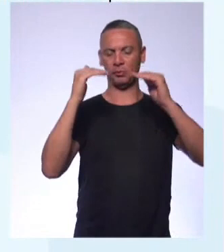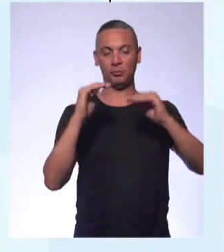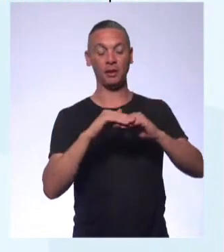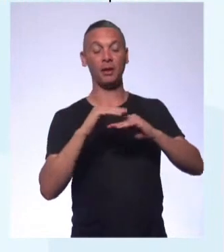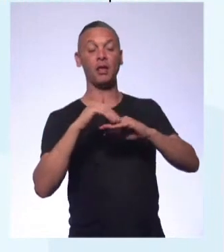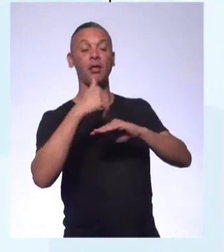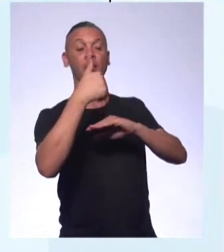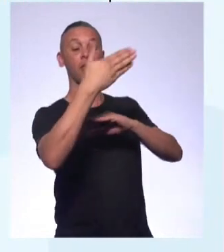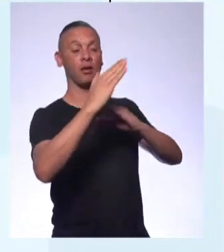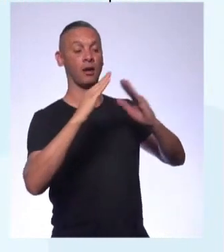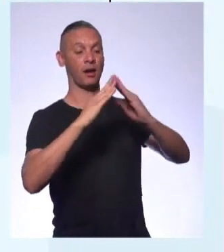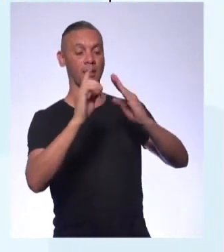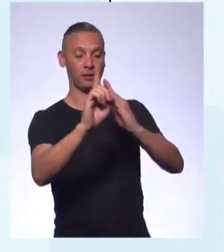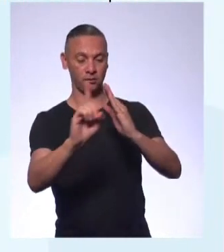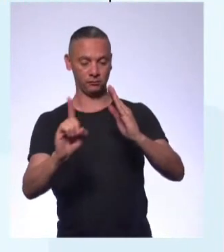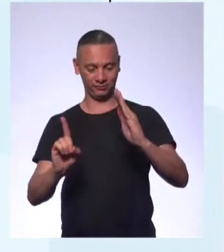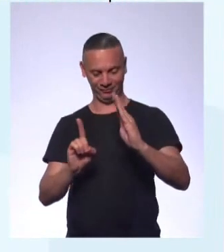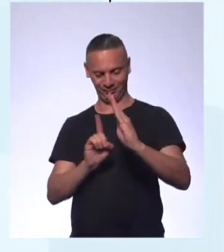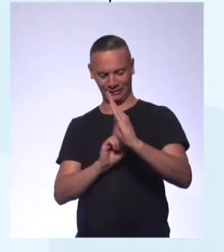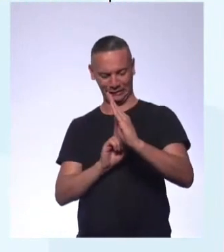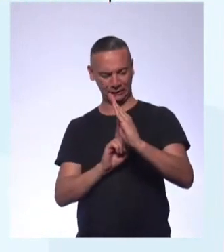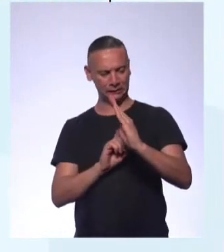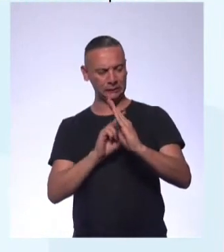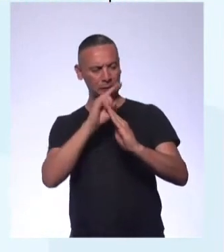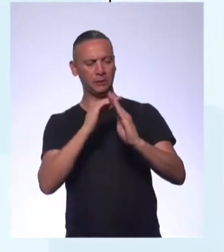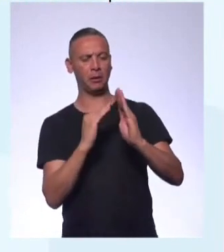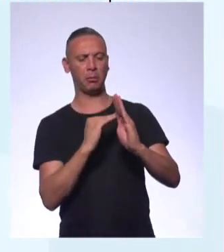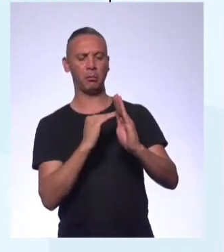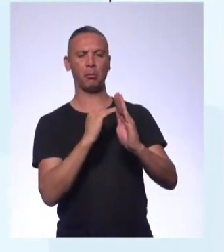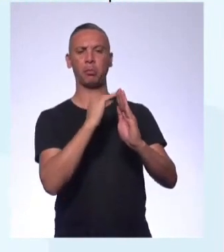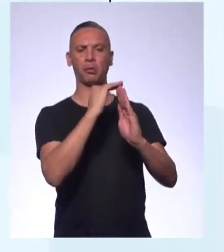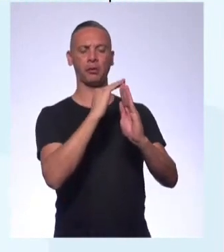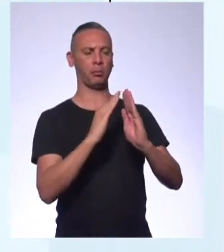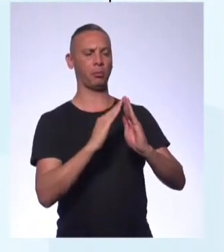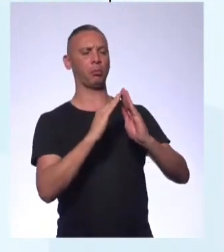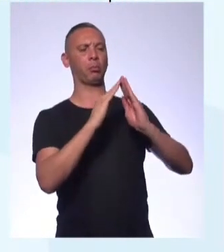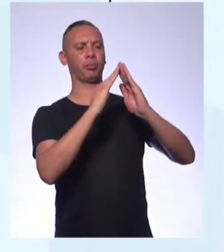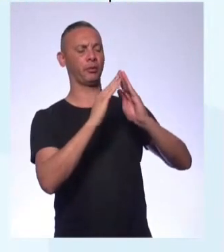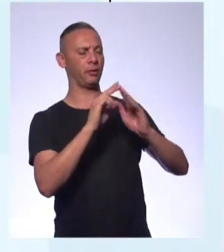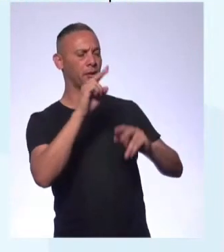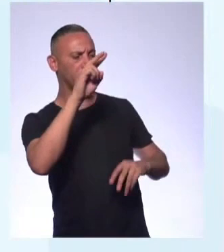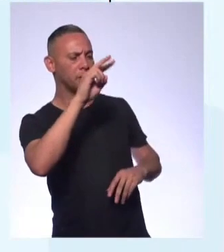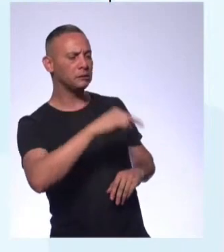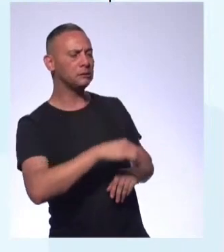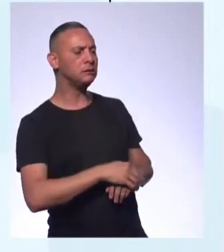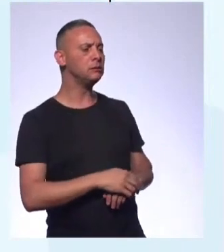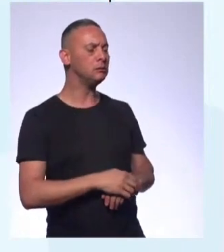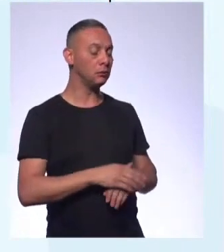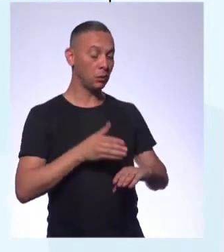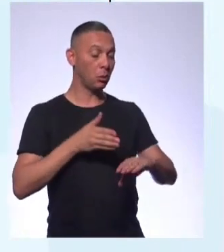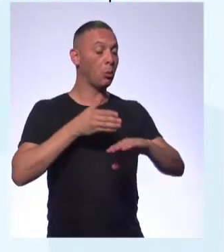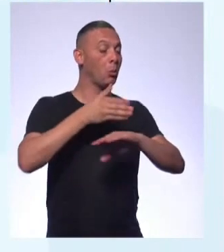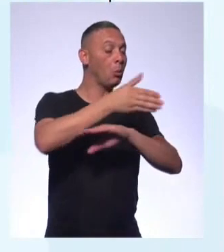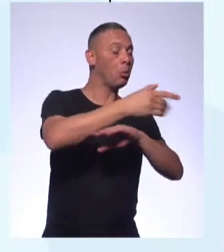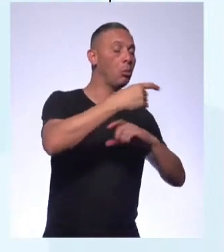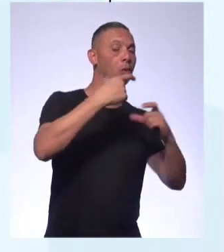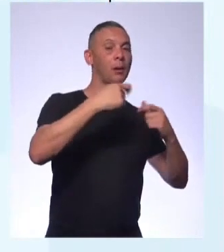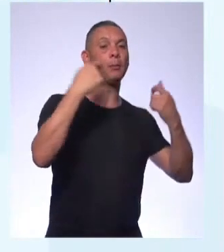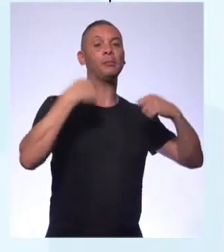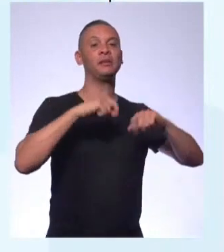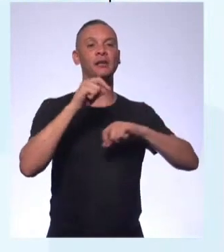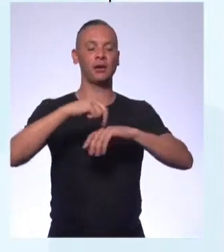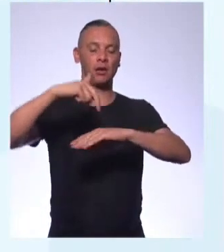fundo, devido à diferença de nível, elevava-se um pouco, de modo que, para se ir ao quintal, a gente tinha